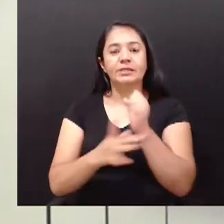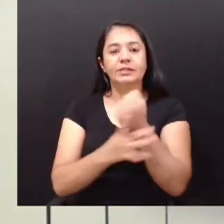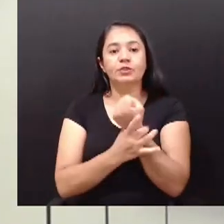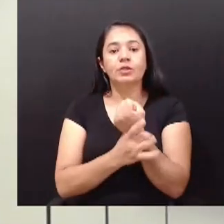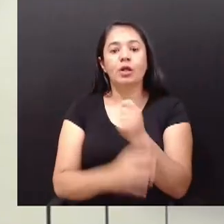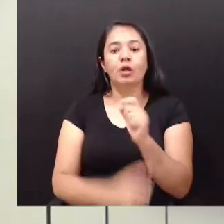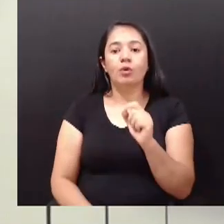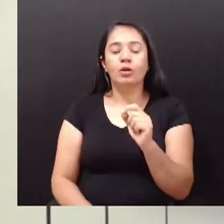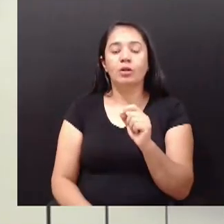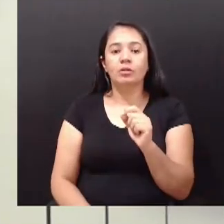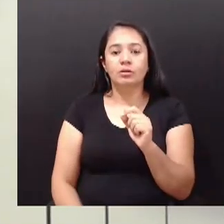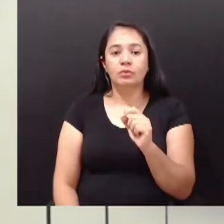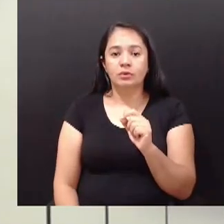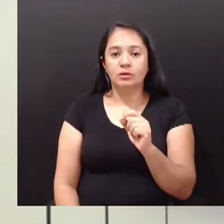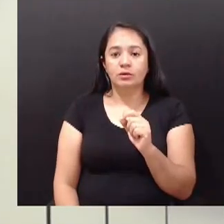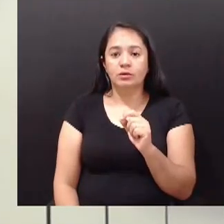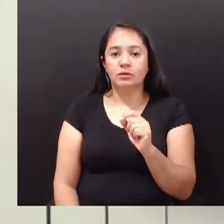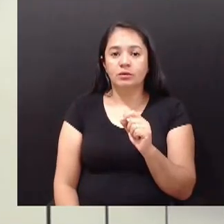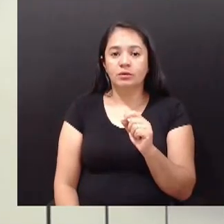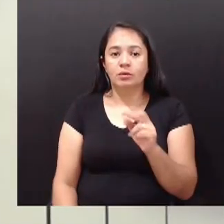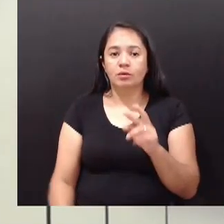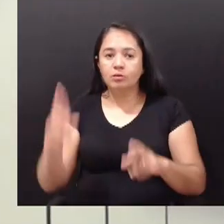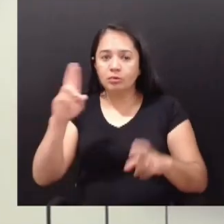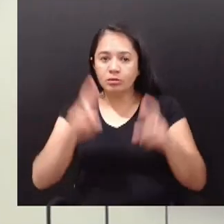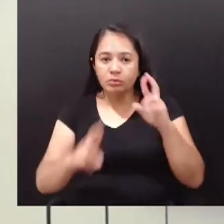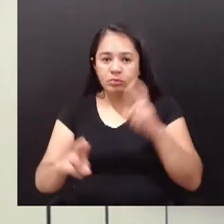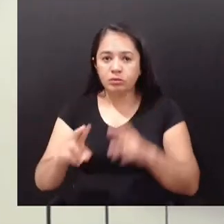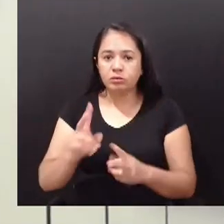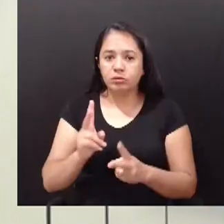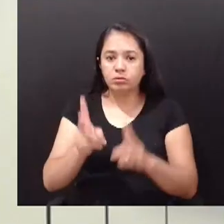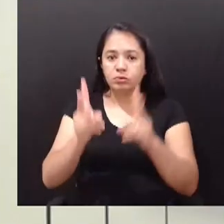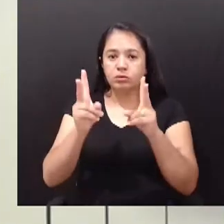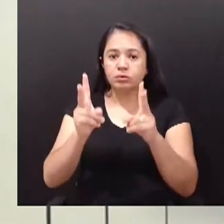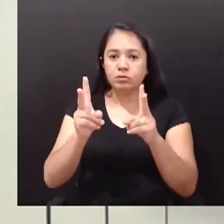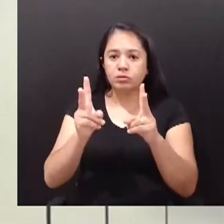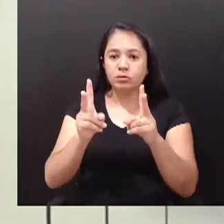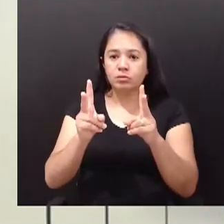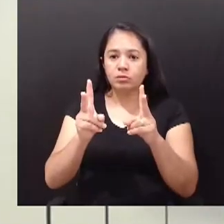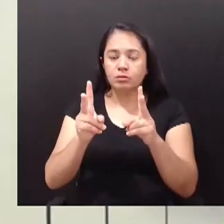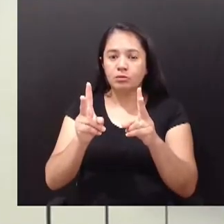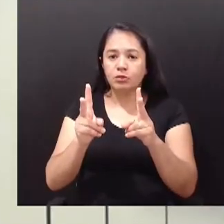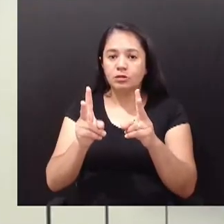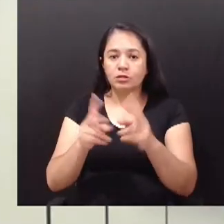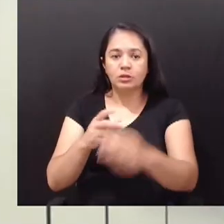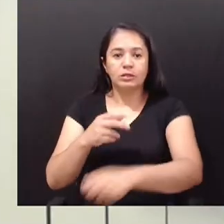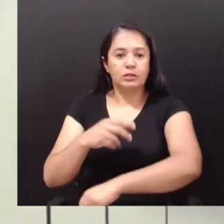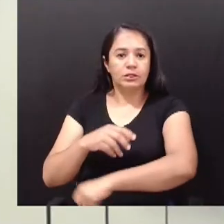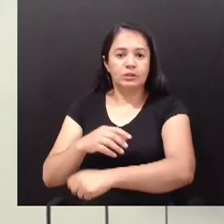um monitoramento contínuo da glicose em crianças com diabetes tipo 1.